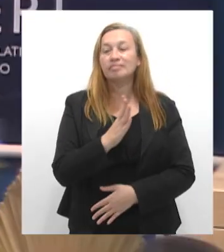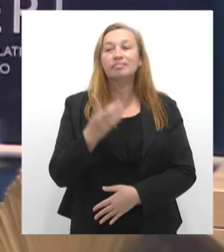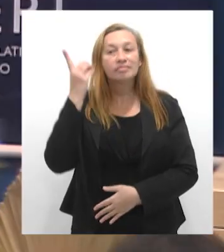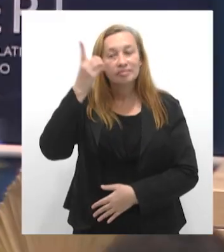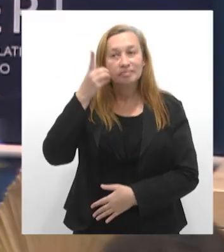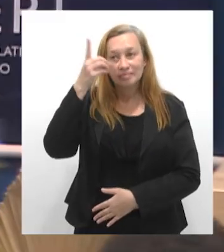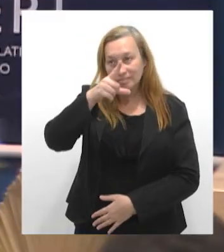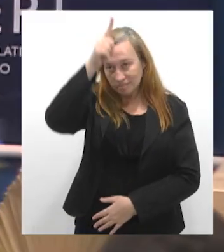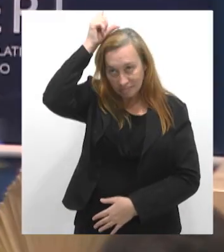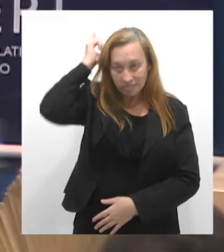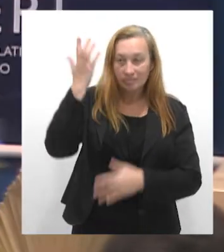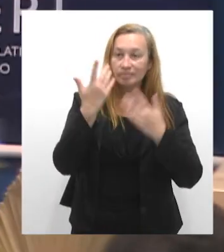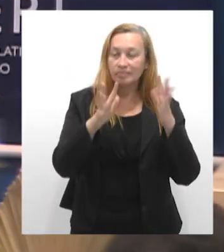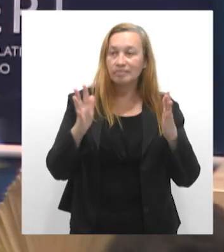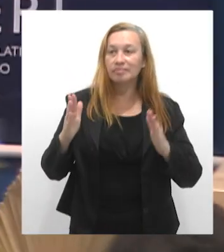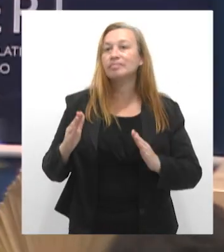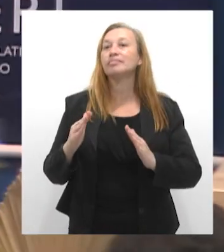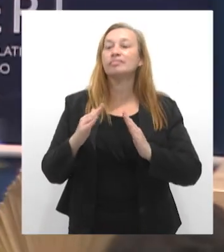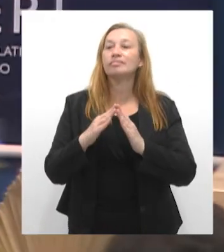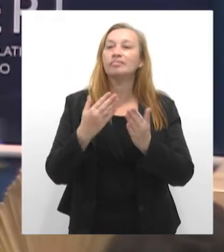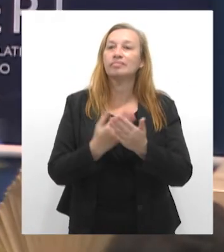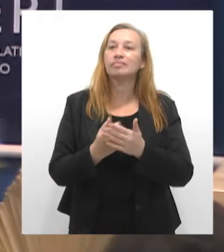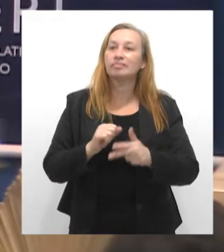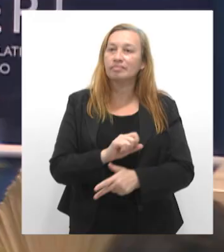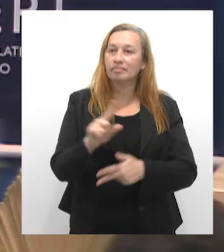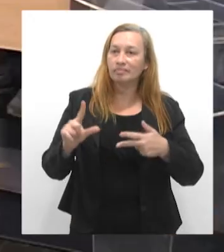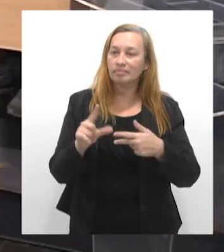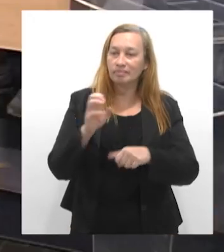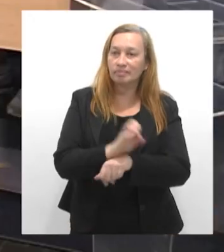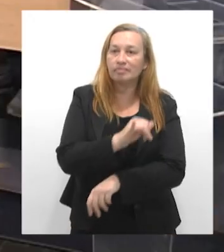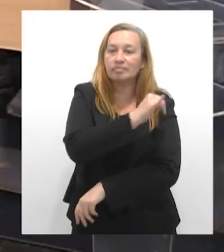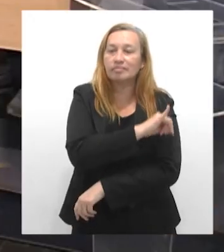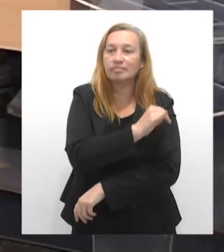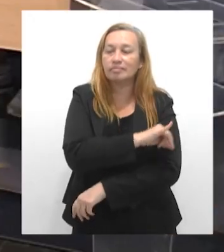Paulo, parabéns à Escola do Legislativo do Estado do Rio de Janeiro.